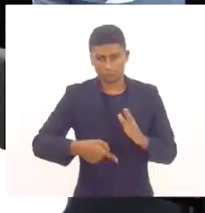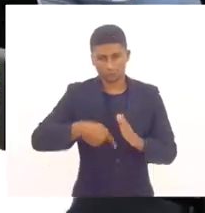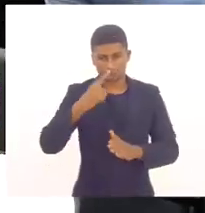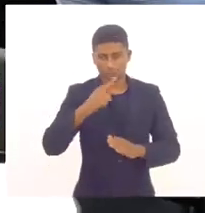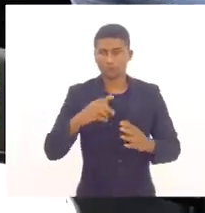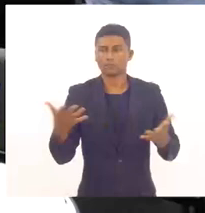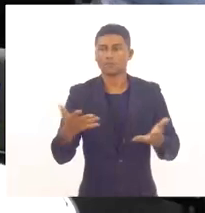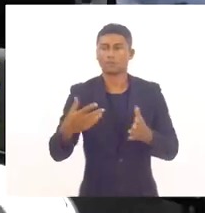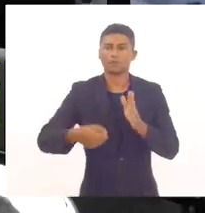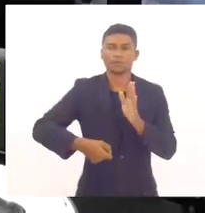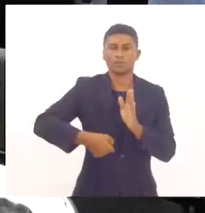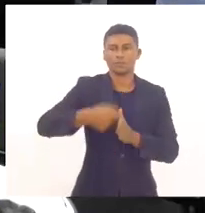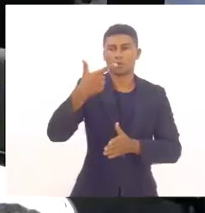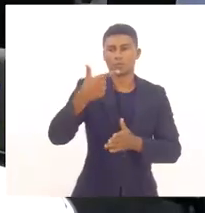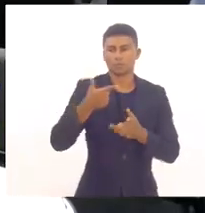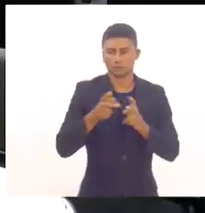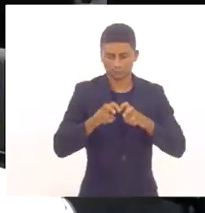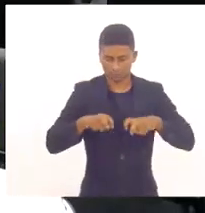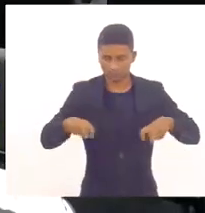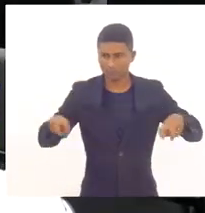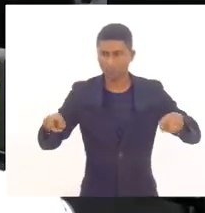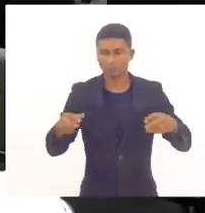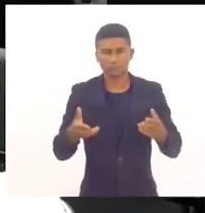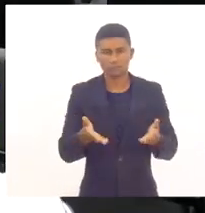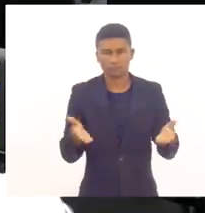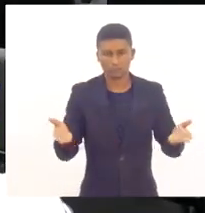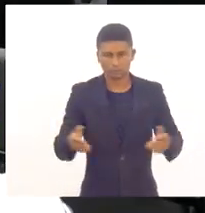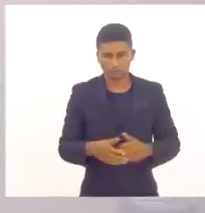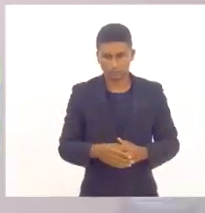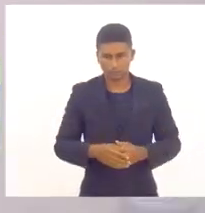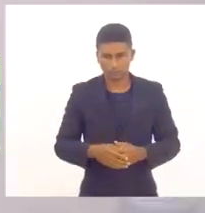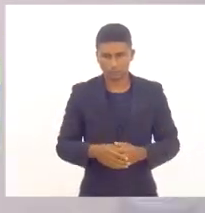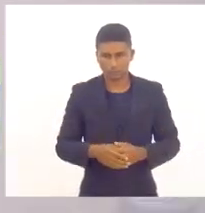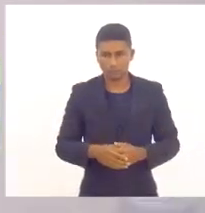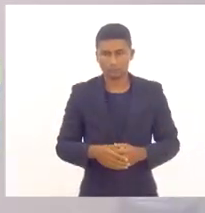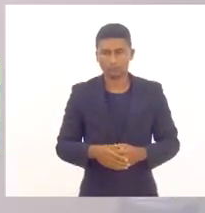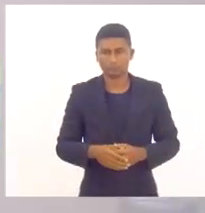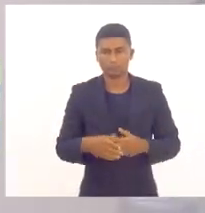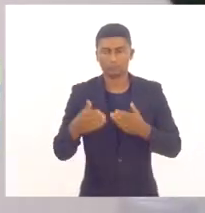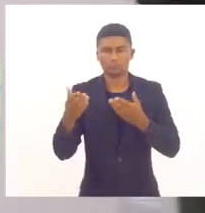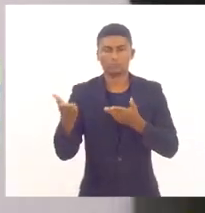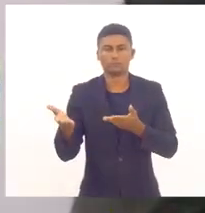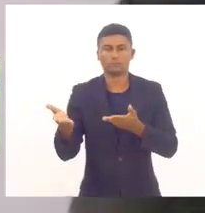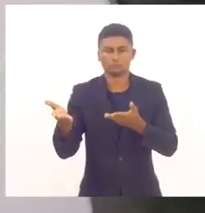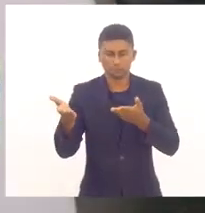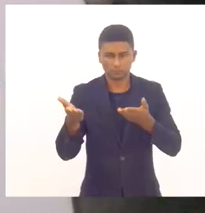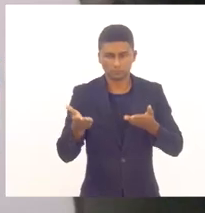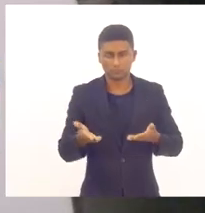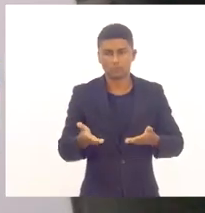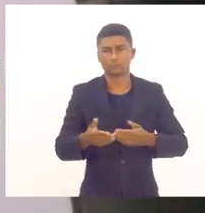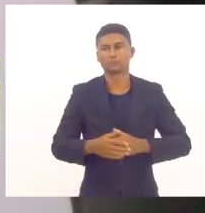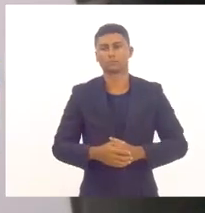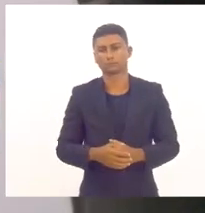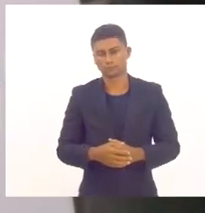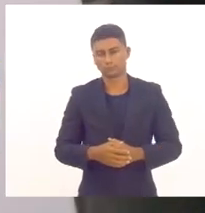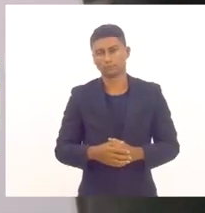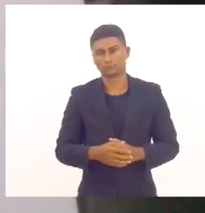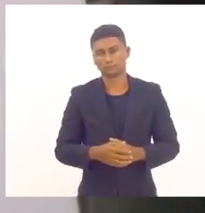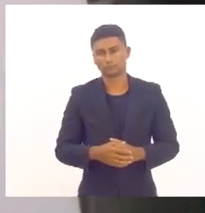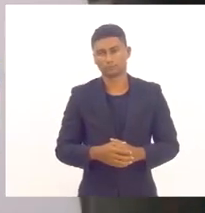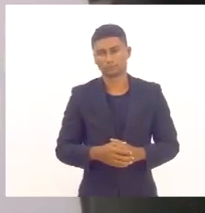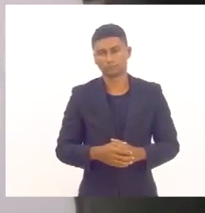vamos convocar a segunda mesa. E eu já começo a chamar a segunda mesa, começando